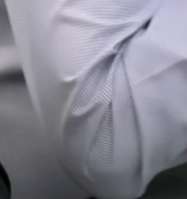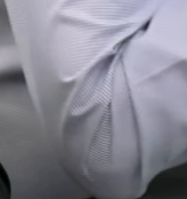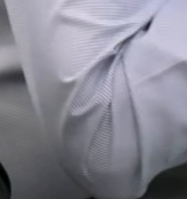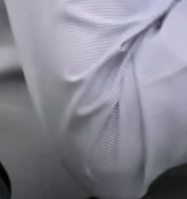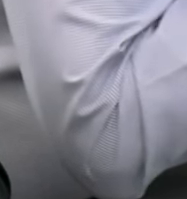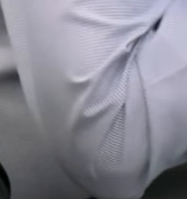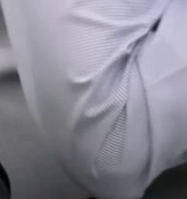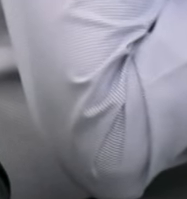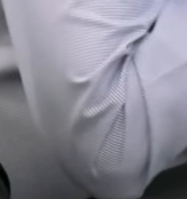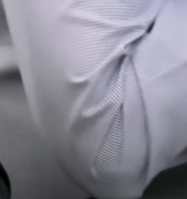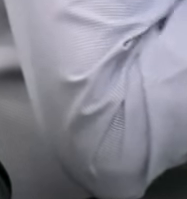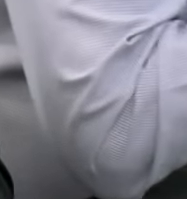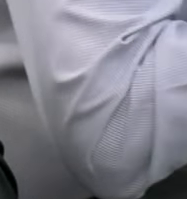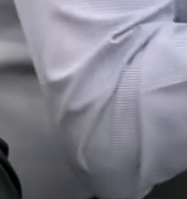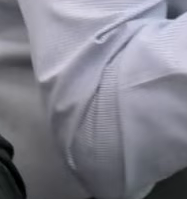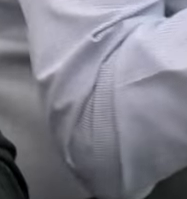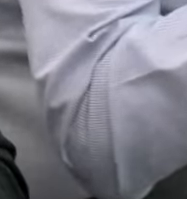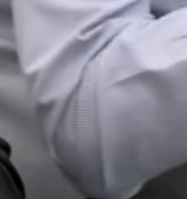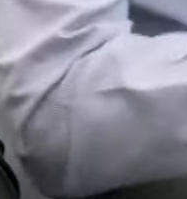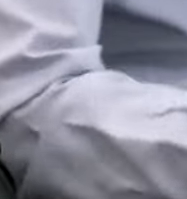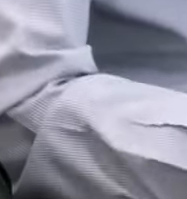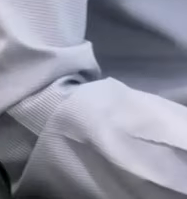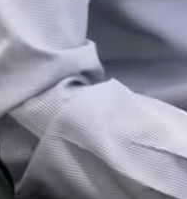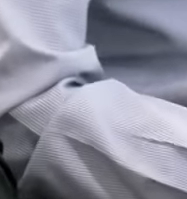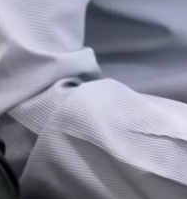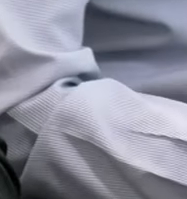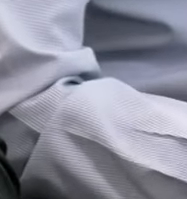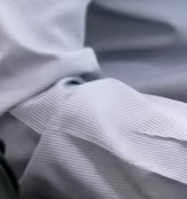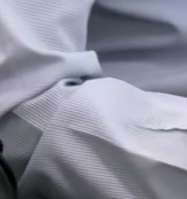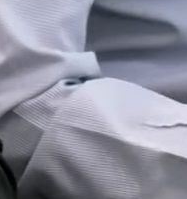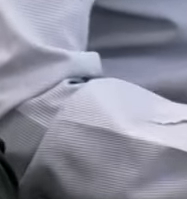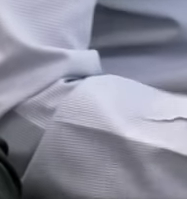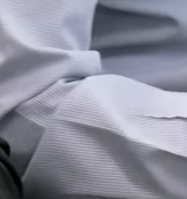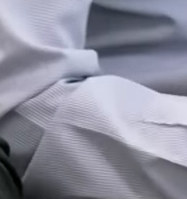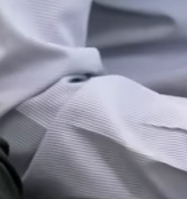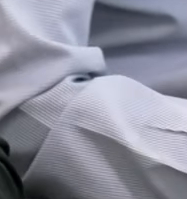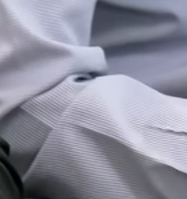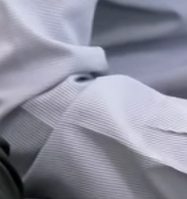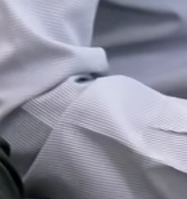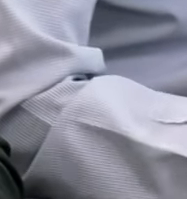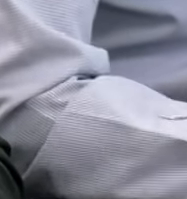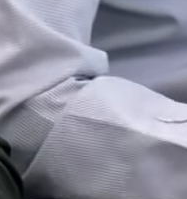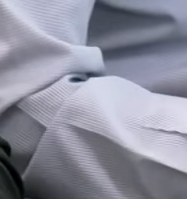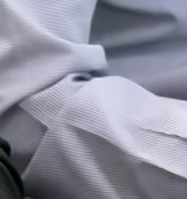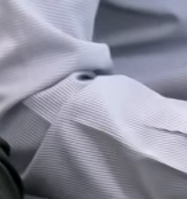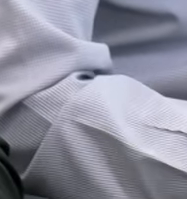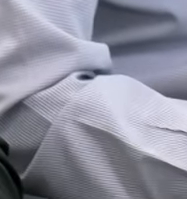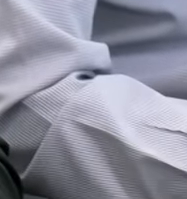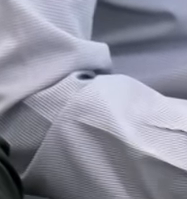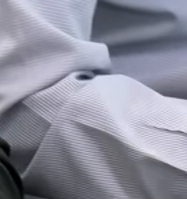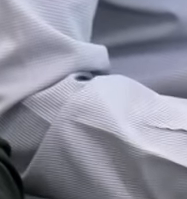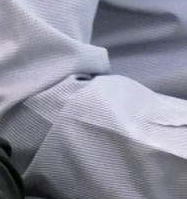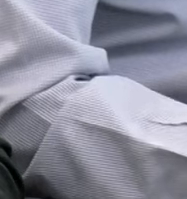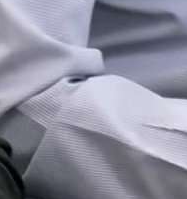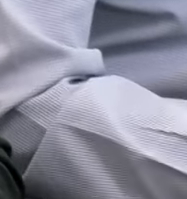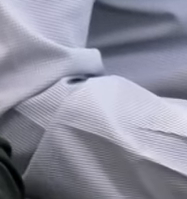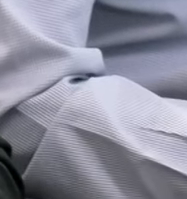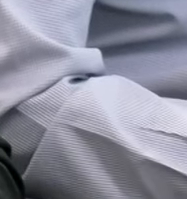chuvas fora da normalidade. E, obviamente, de novo, a gente